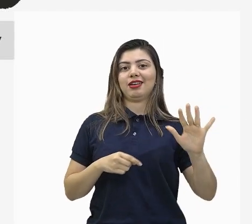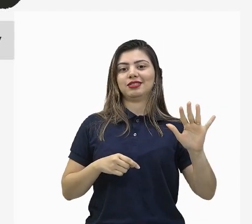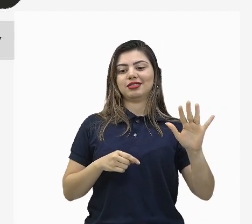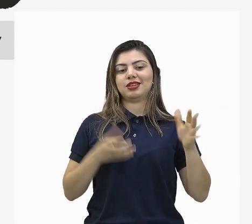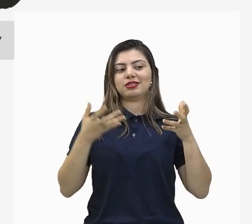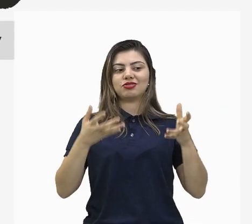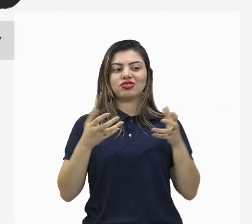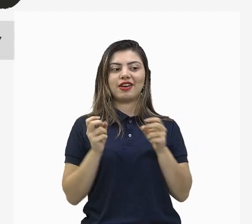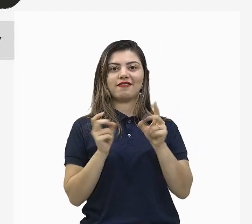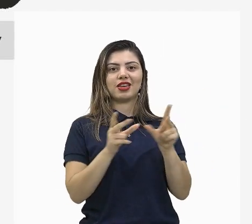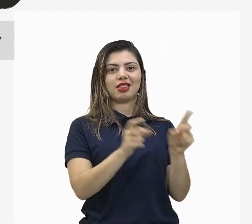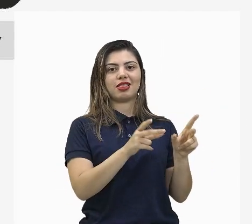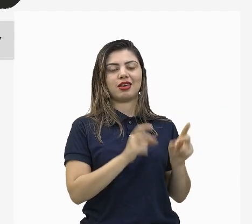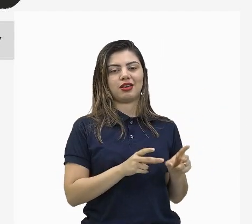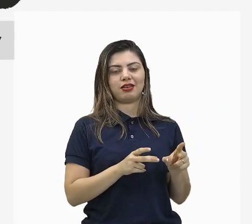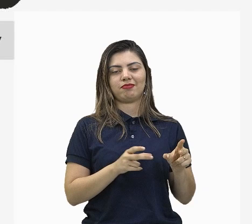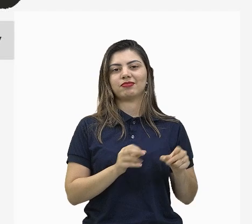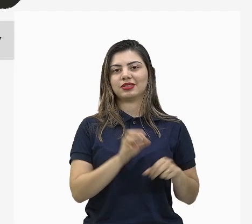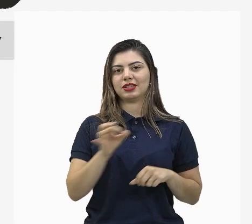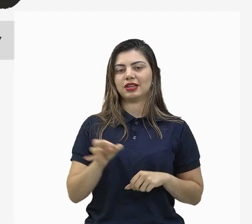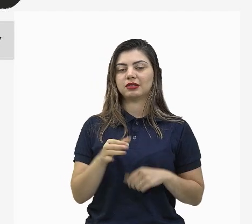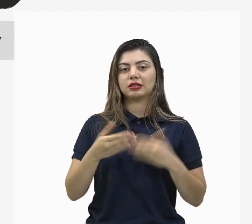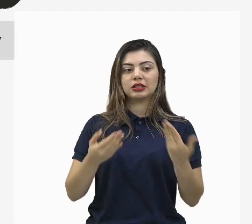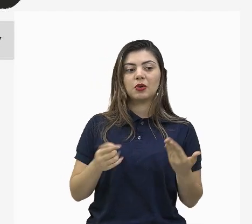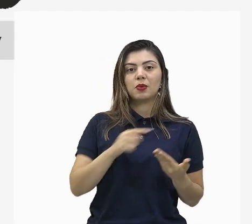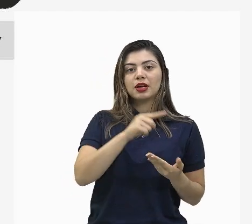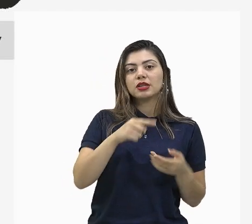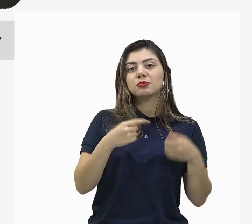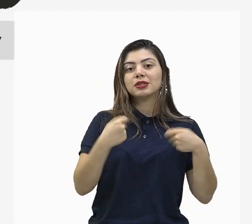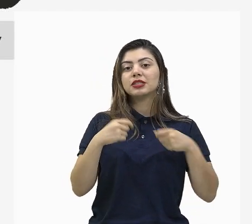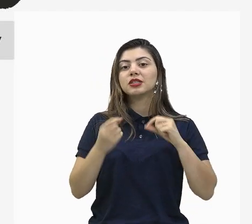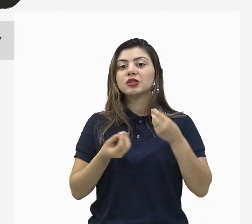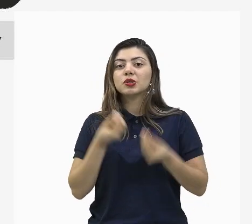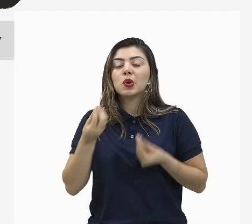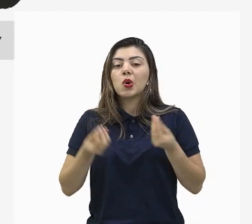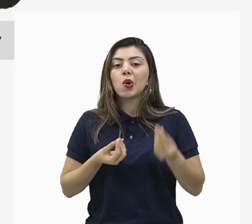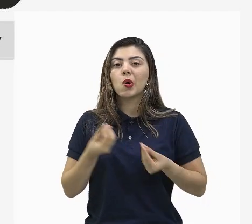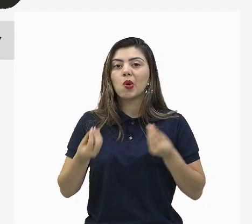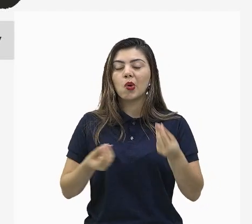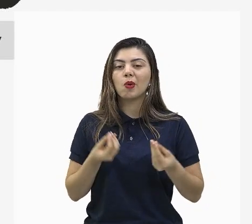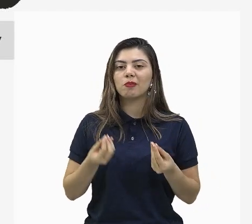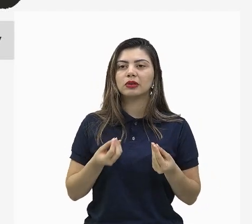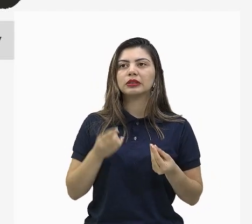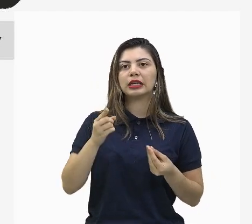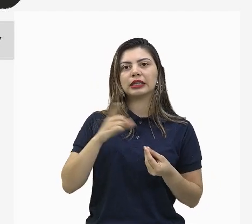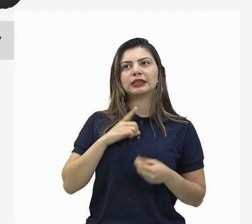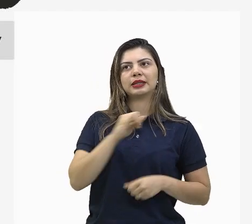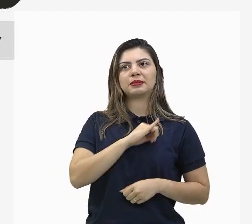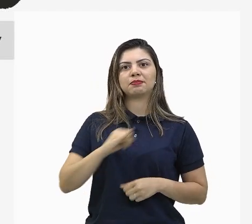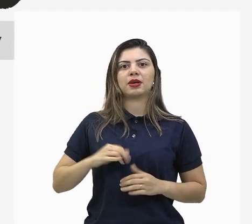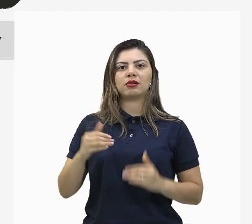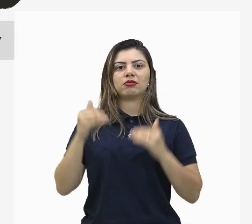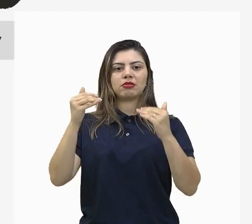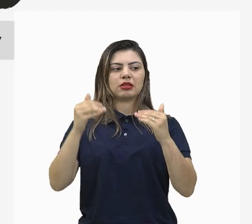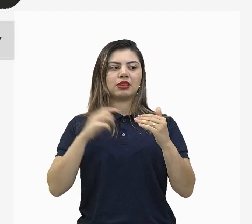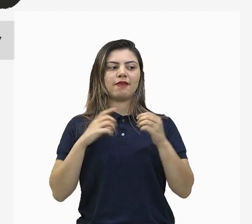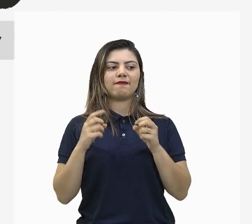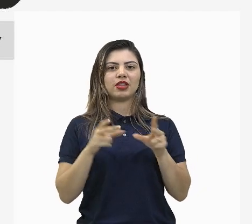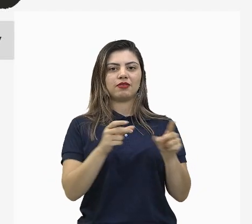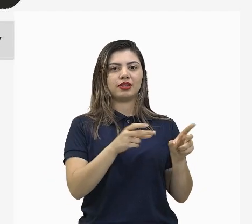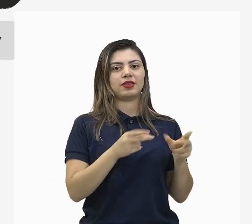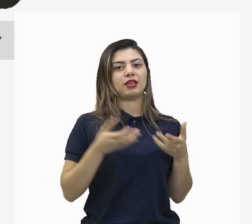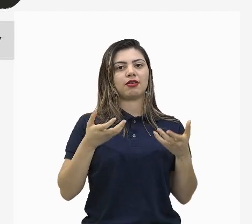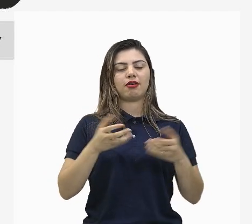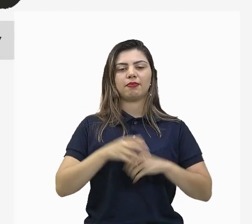certo? Precisam, de certa forma, também estar sob o jugo, então, dessas nações imperialistas, tá certo? Olha